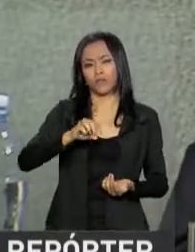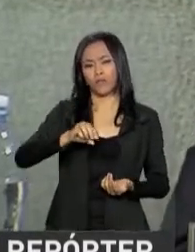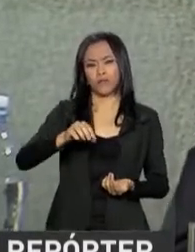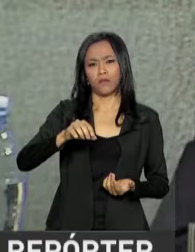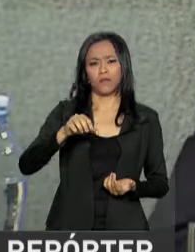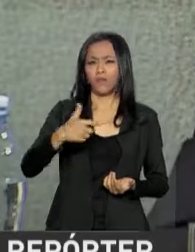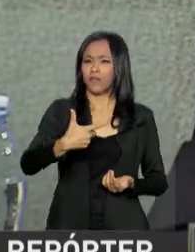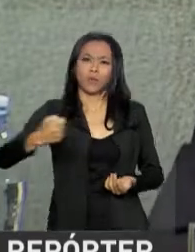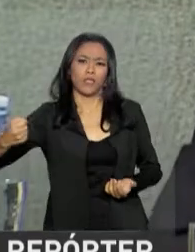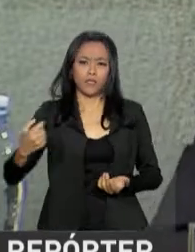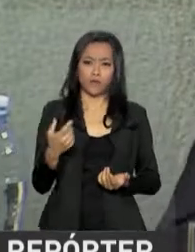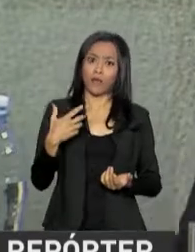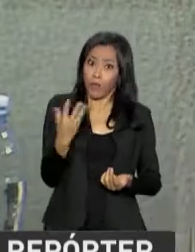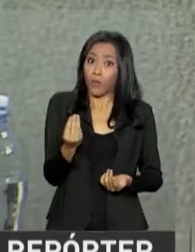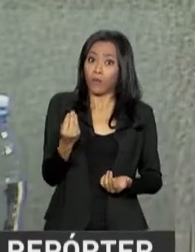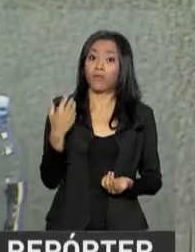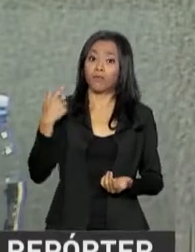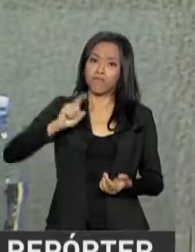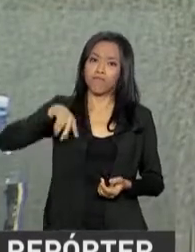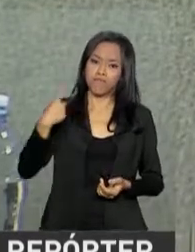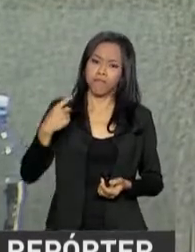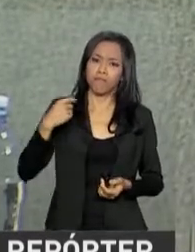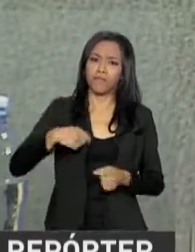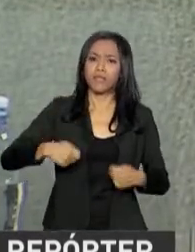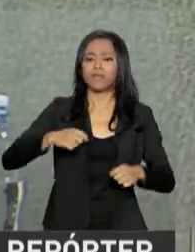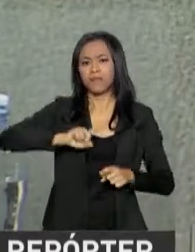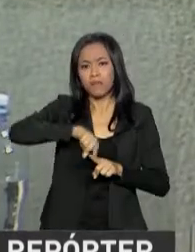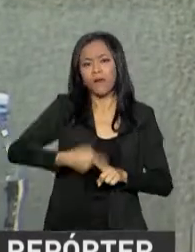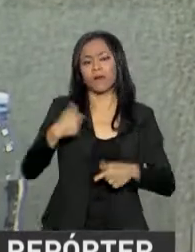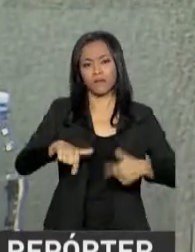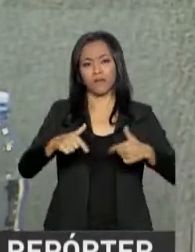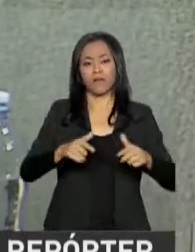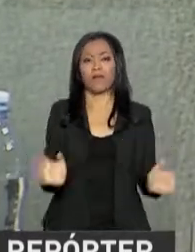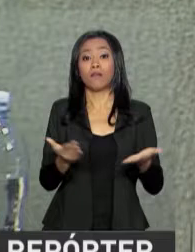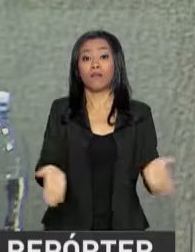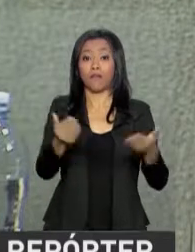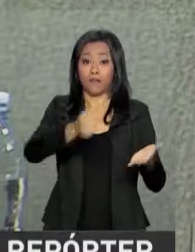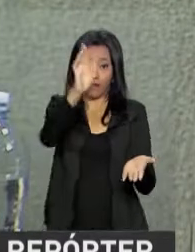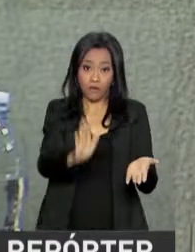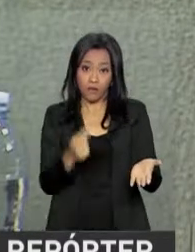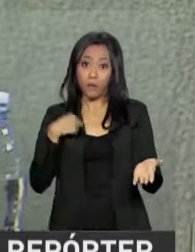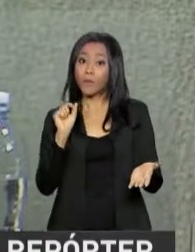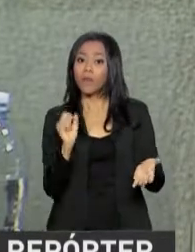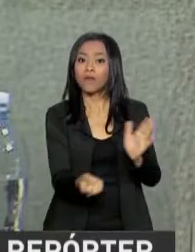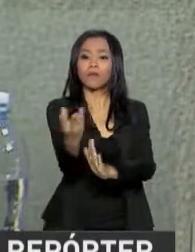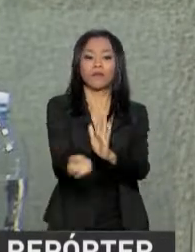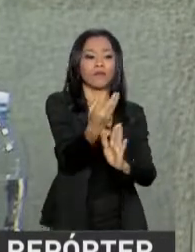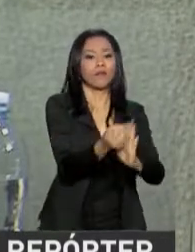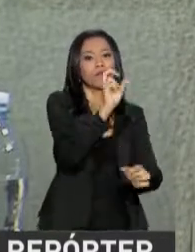ainda é muito. Nós temos que trabalhar muito ainda no Brasil para incentivar exatamente a empregabilidade.